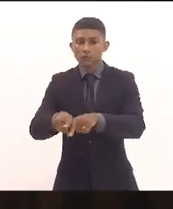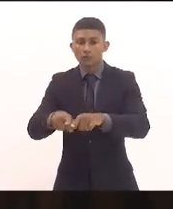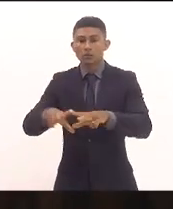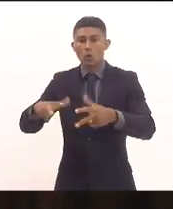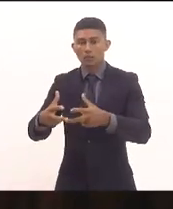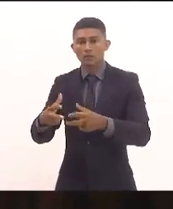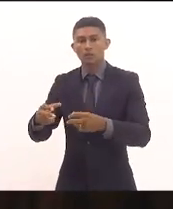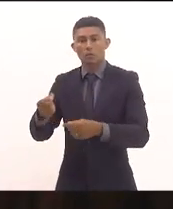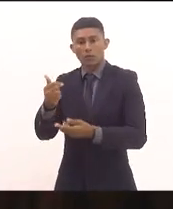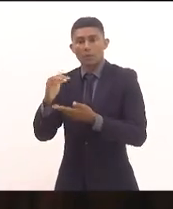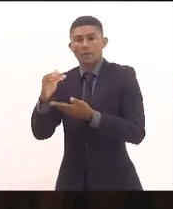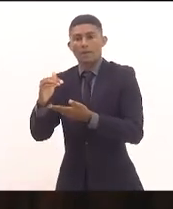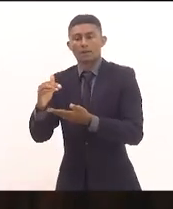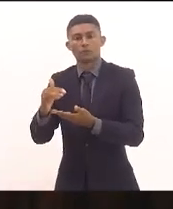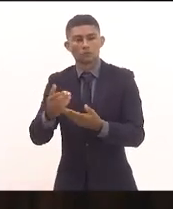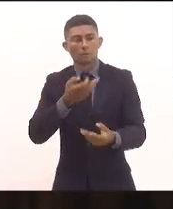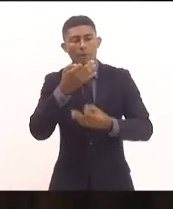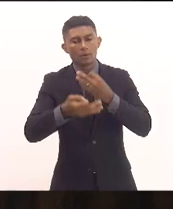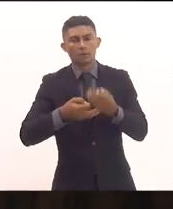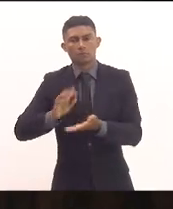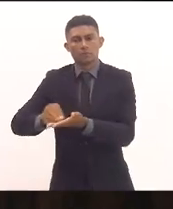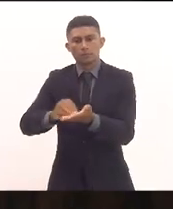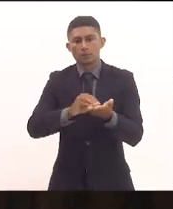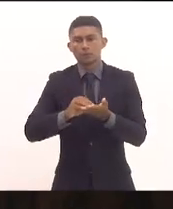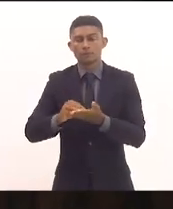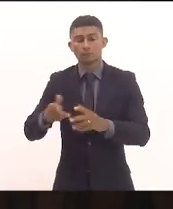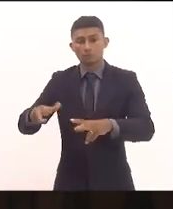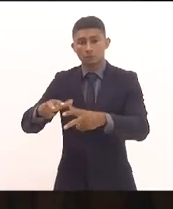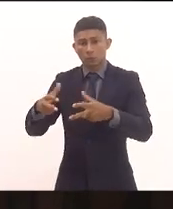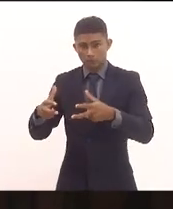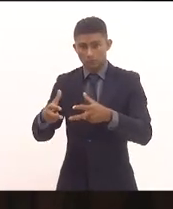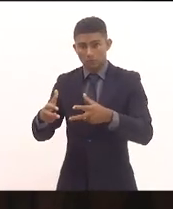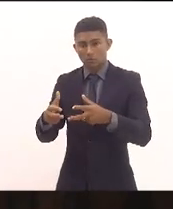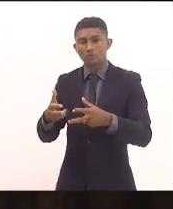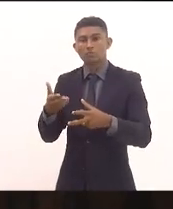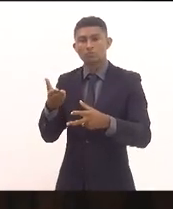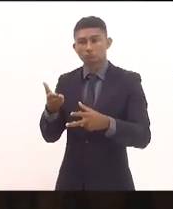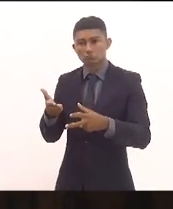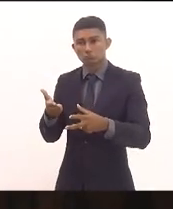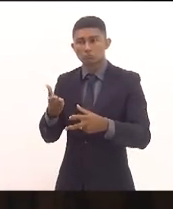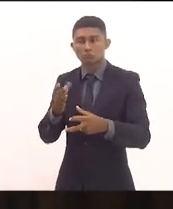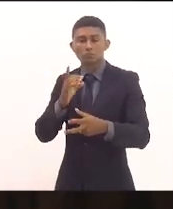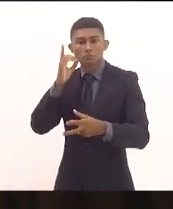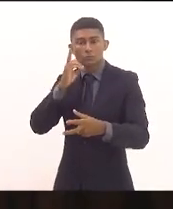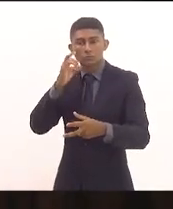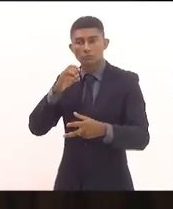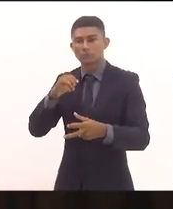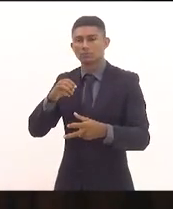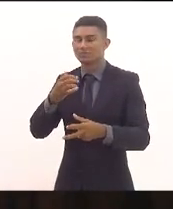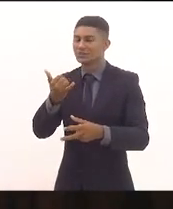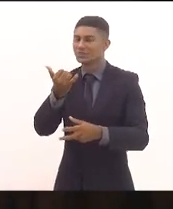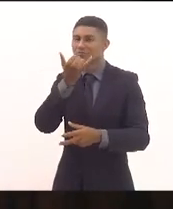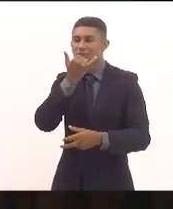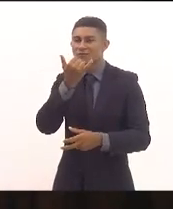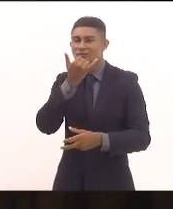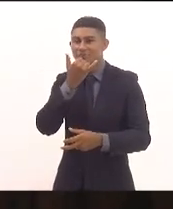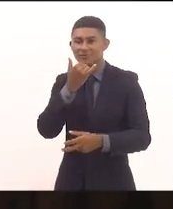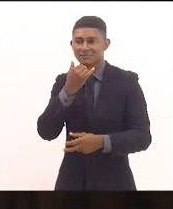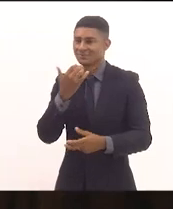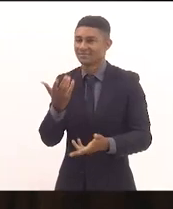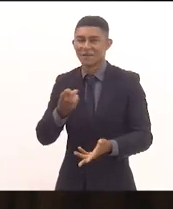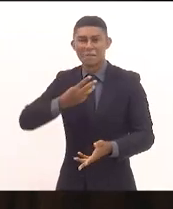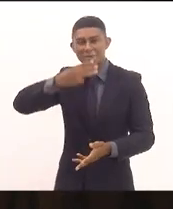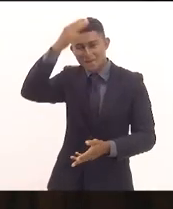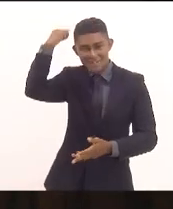as emendas de plenário. Para emitir parecer sobre as emendas, deputado Márcio Pacheco. Perdão, Márcio Pacheco